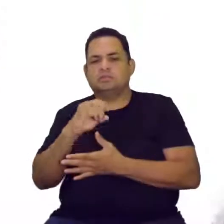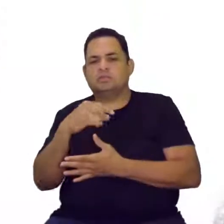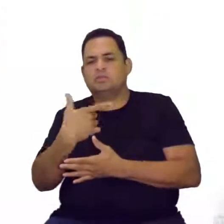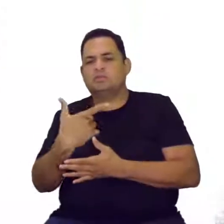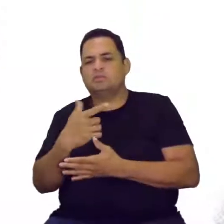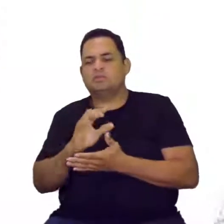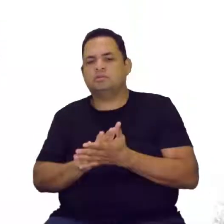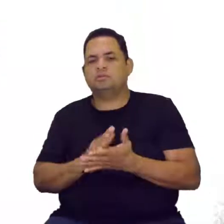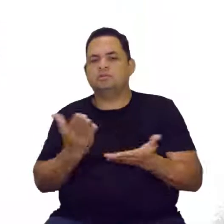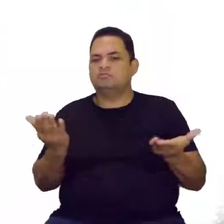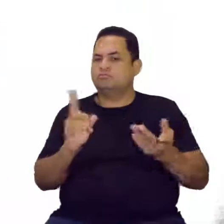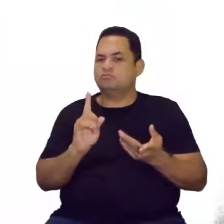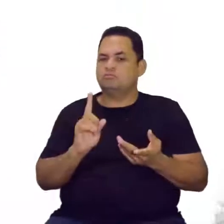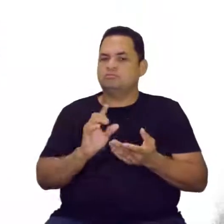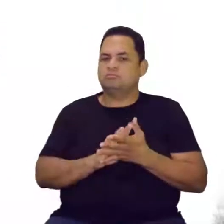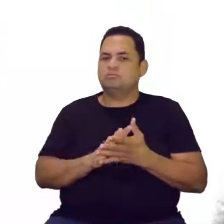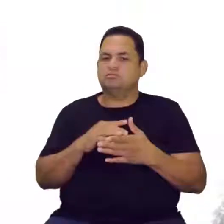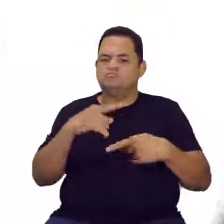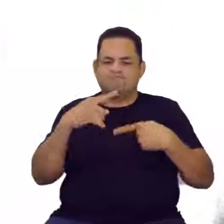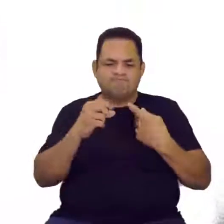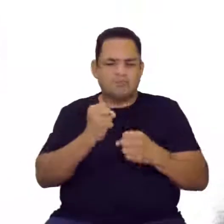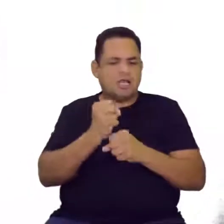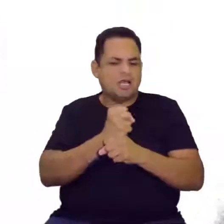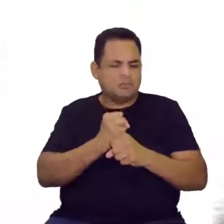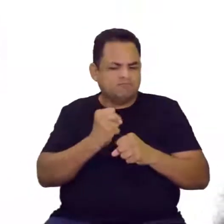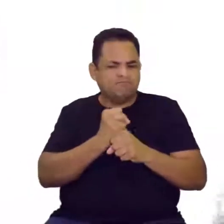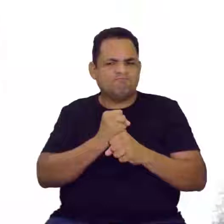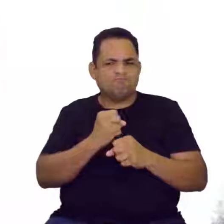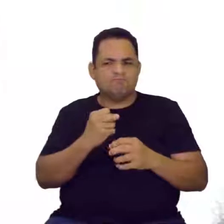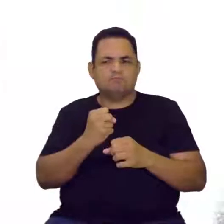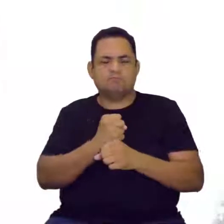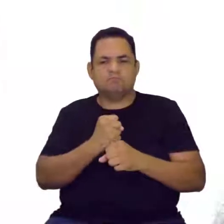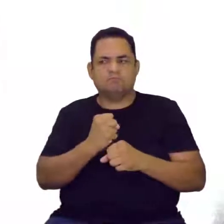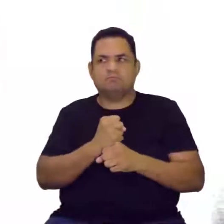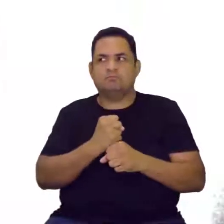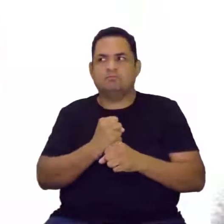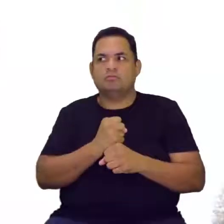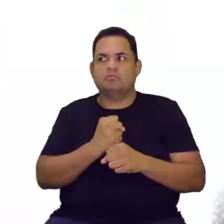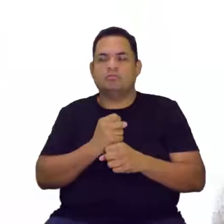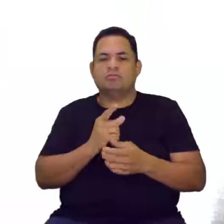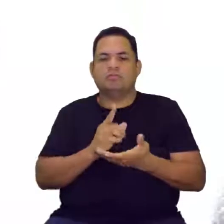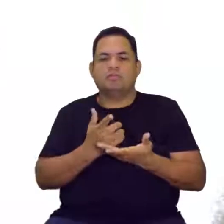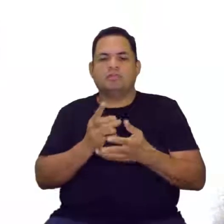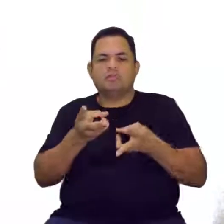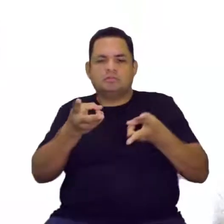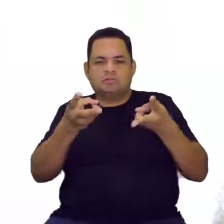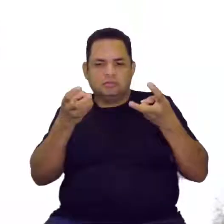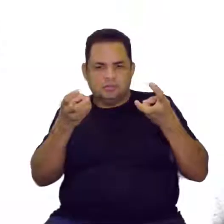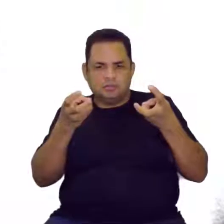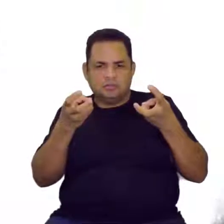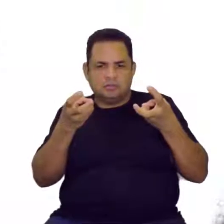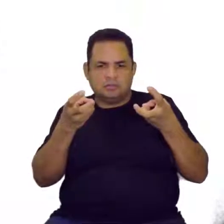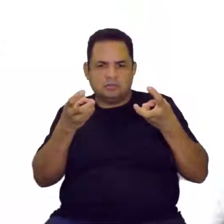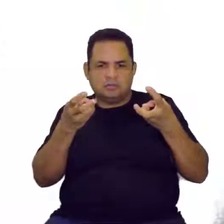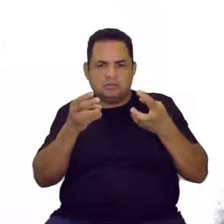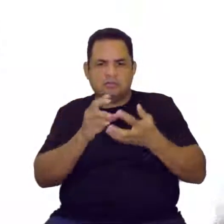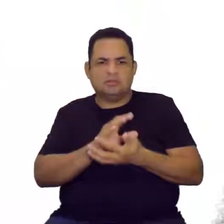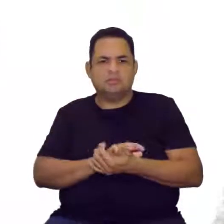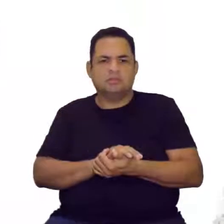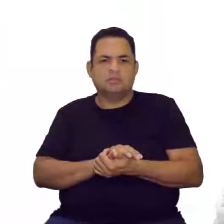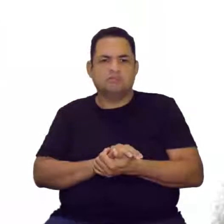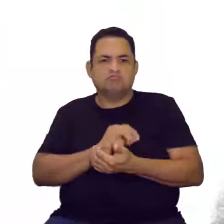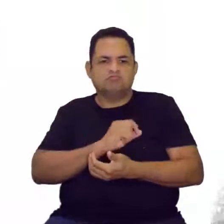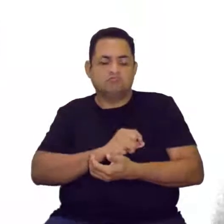em um dia, não. Foram durante anos. E ali eles perceberam que ocorreu